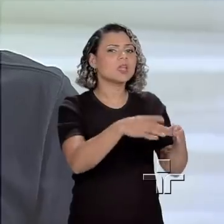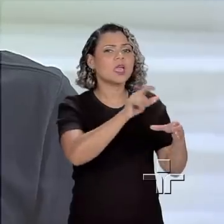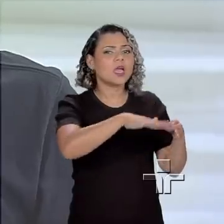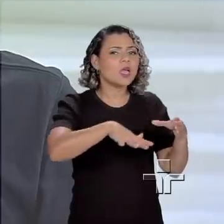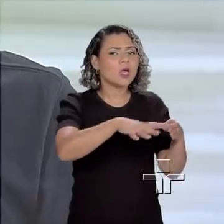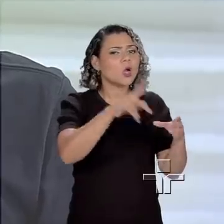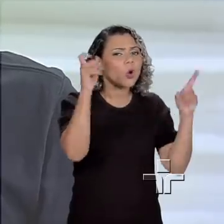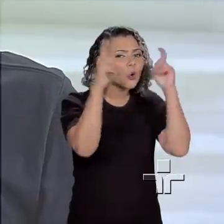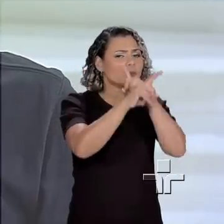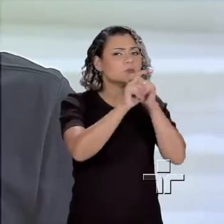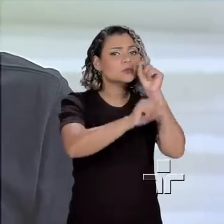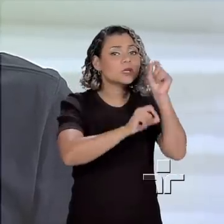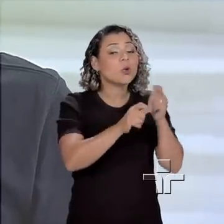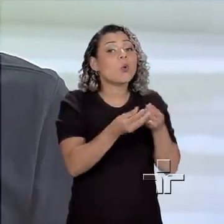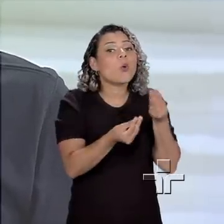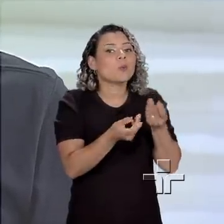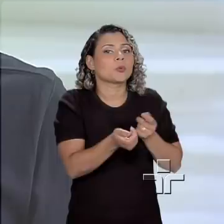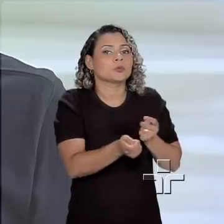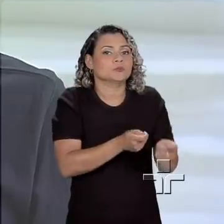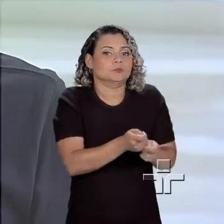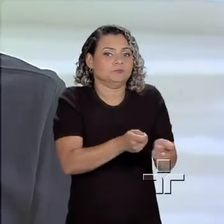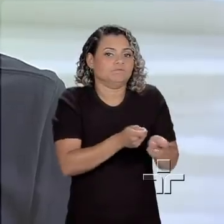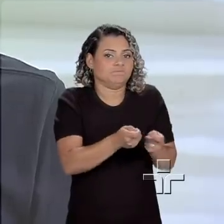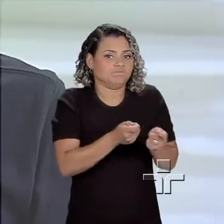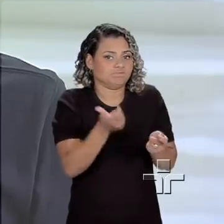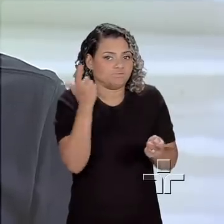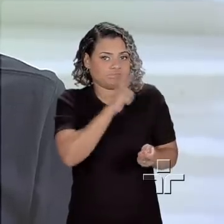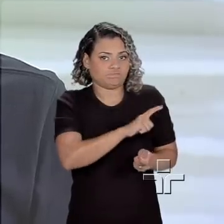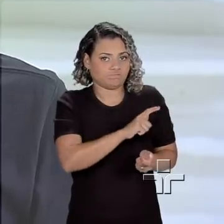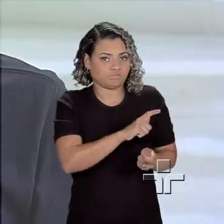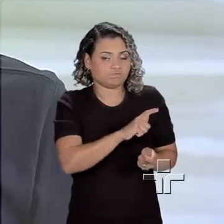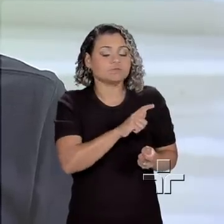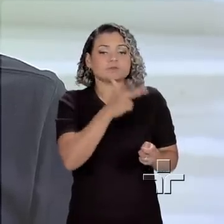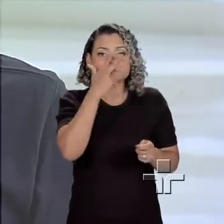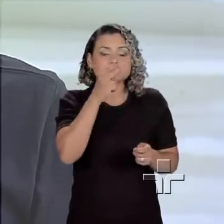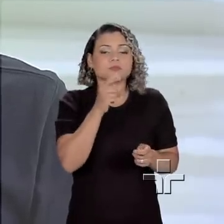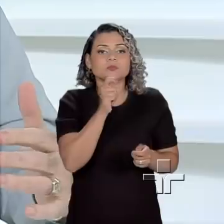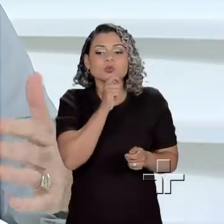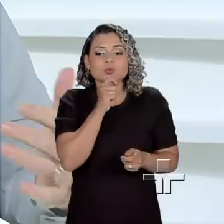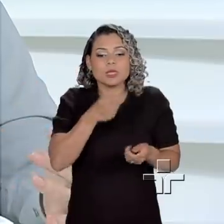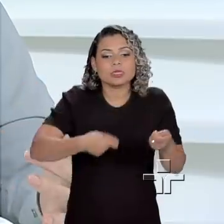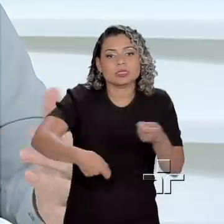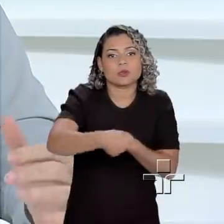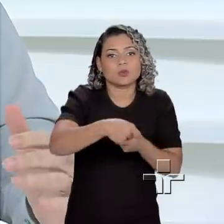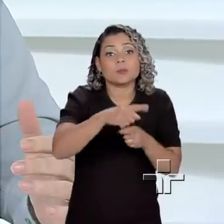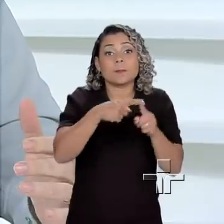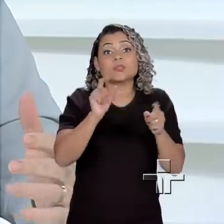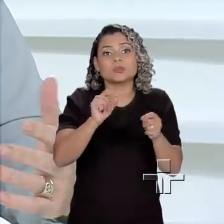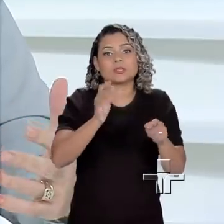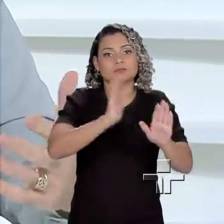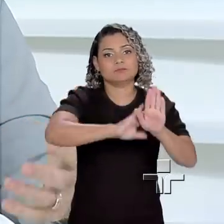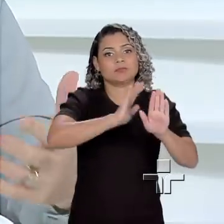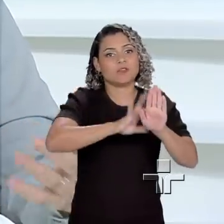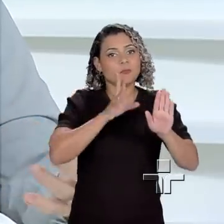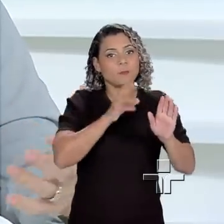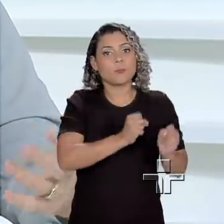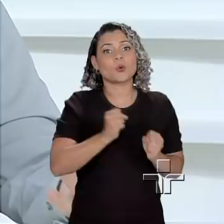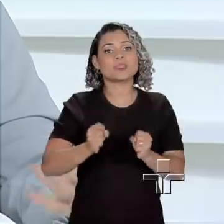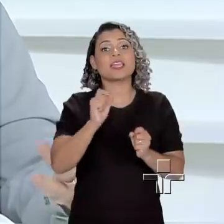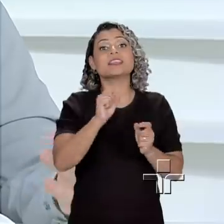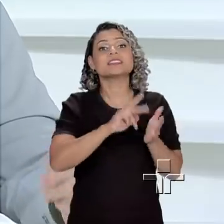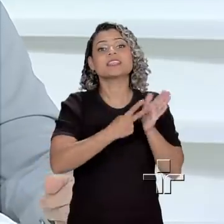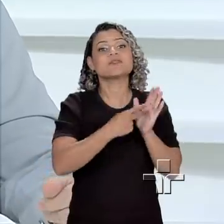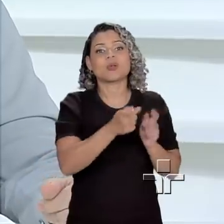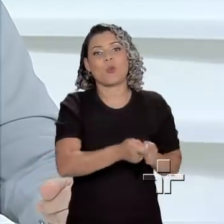que é a busca do controle, a busca do poder, e que não envolve modelo de negócio em si, mas modelo de controle. Uhum. Então, eu acho que o